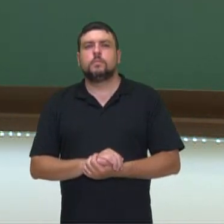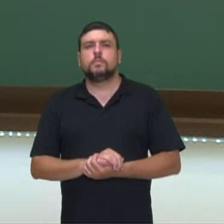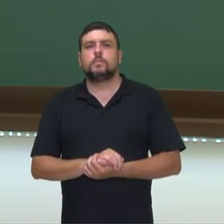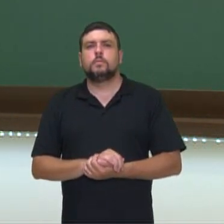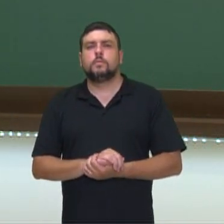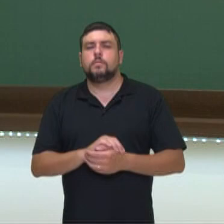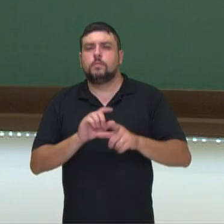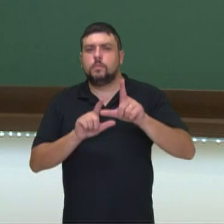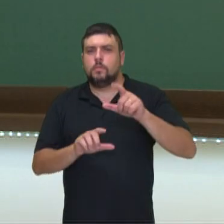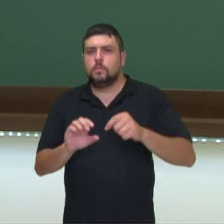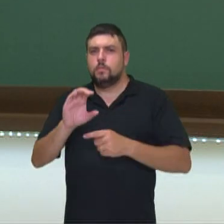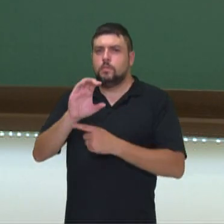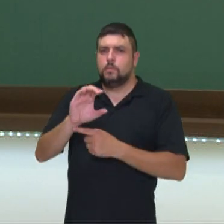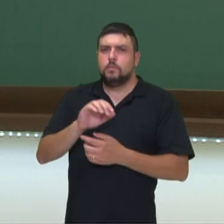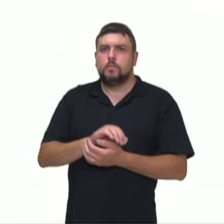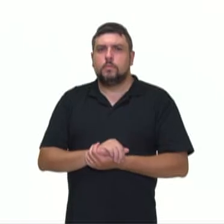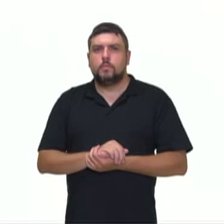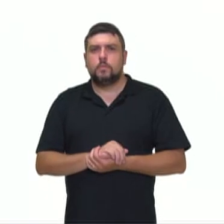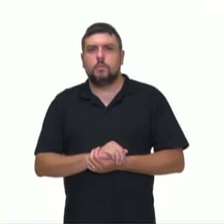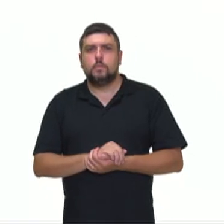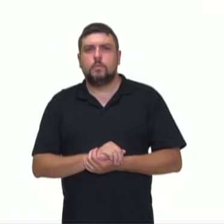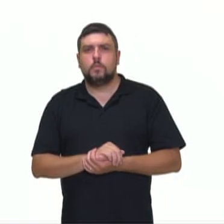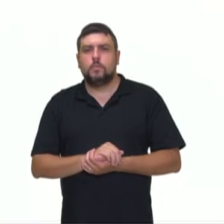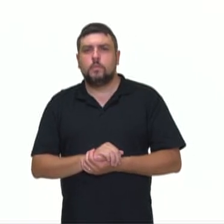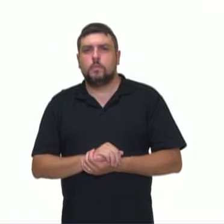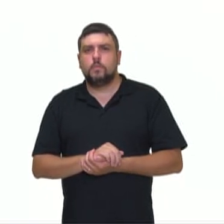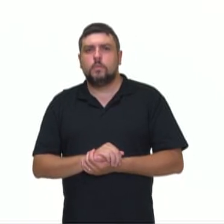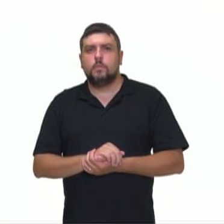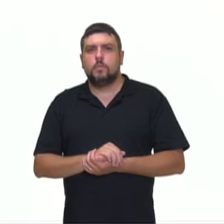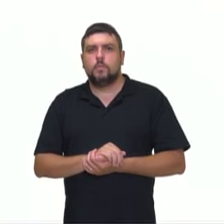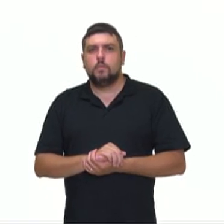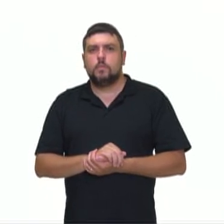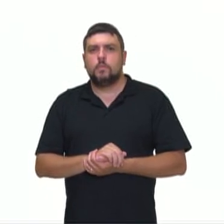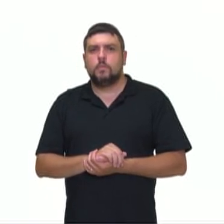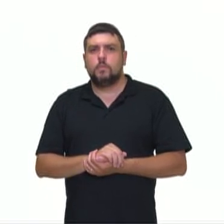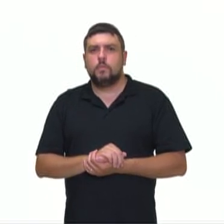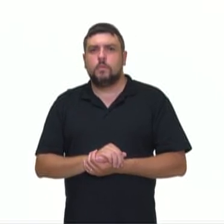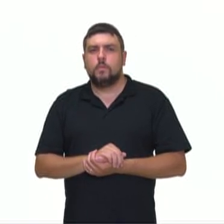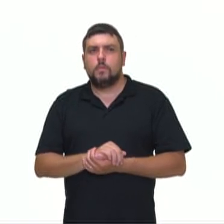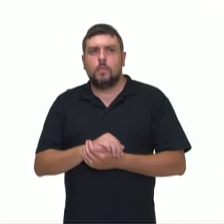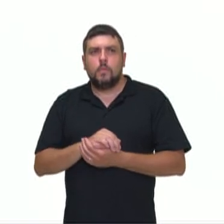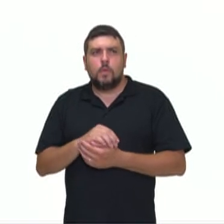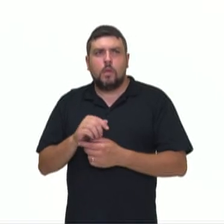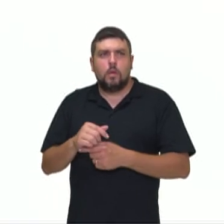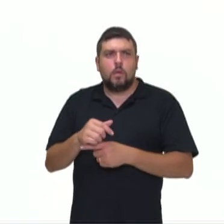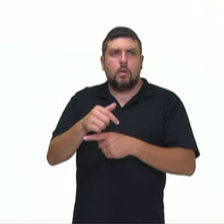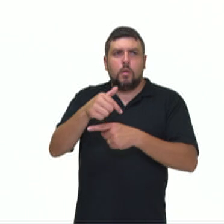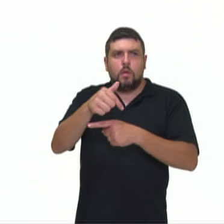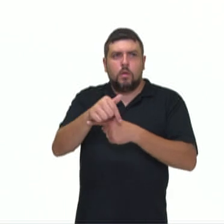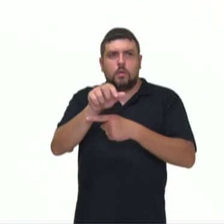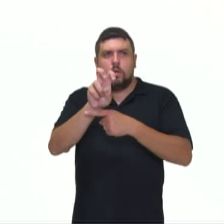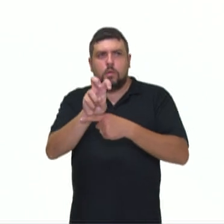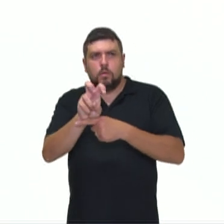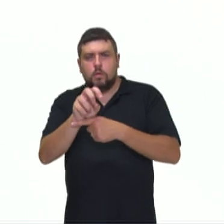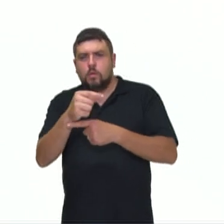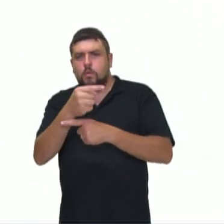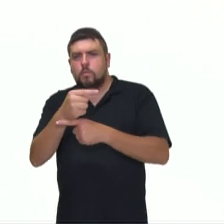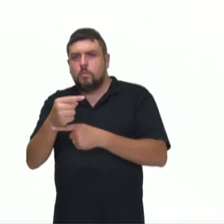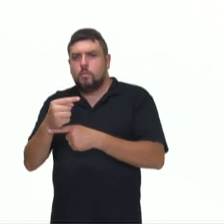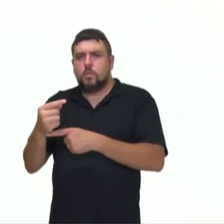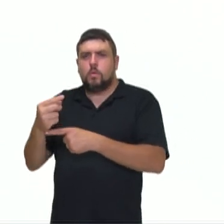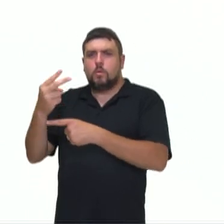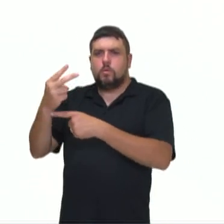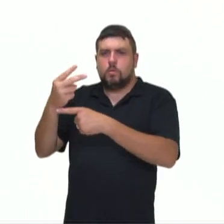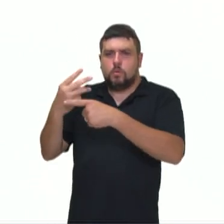Agora, letra C, 7/5 menos 2/3. Opa, 5/2? Como assim? 7 menos 2, 5, 5 menos 3,